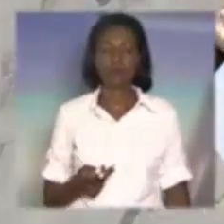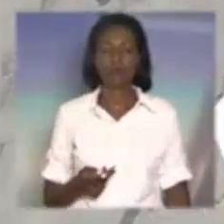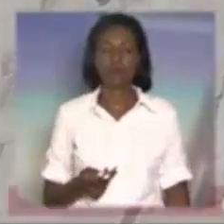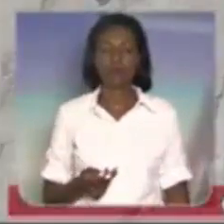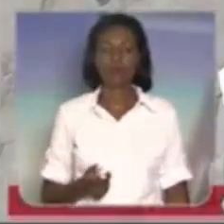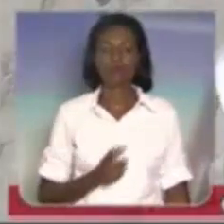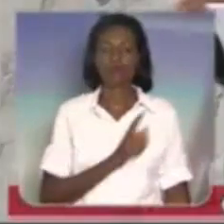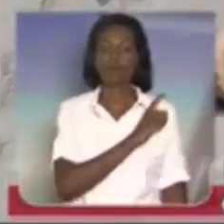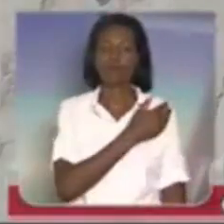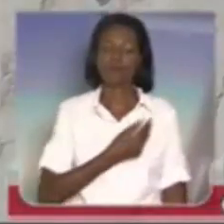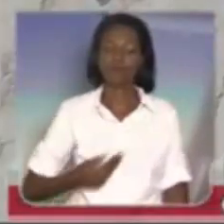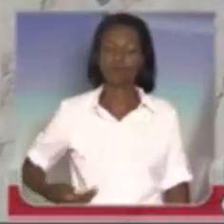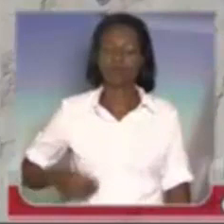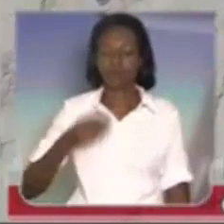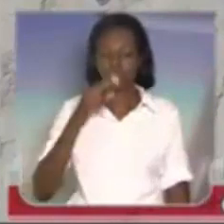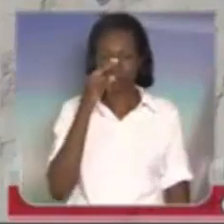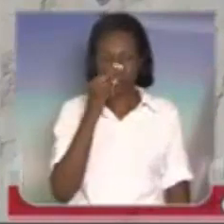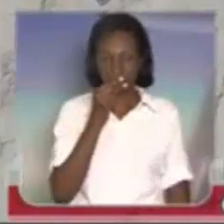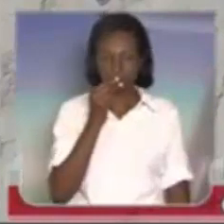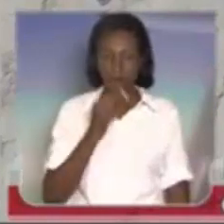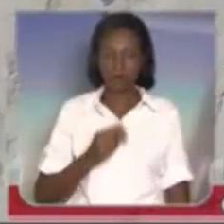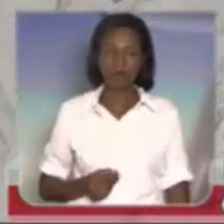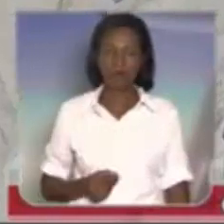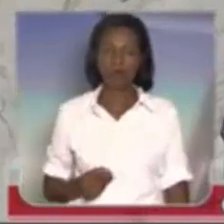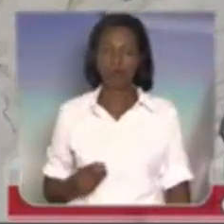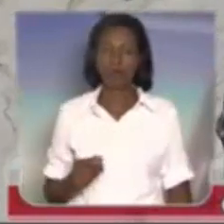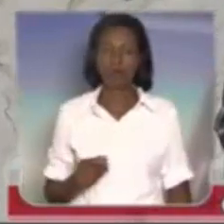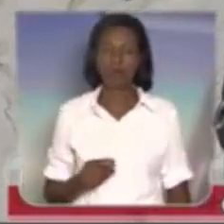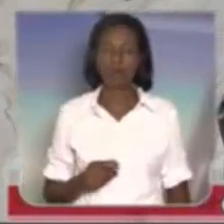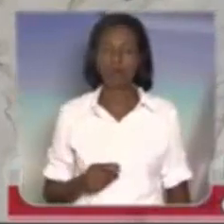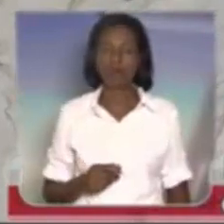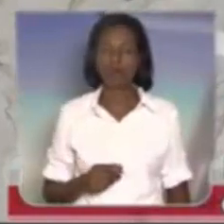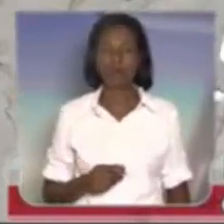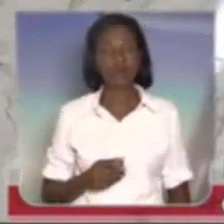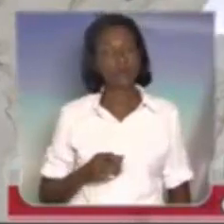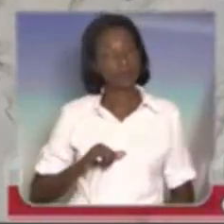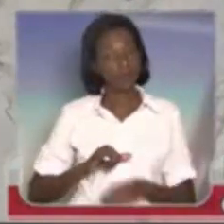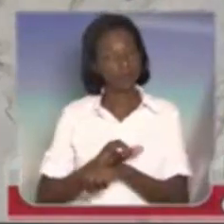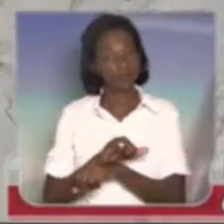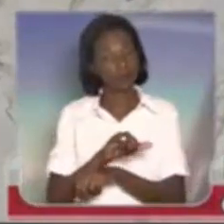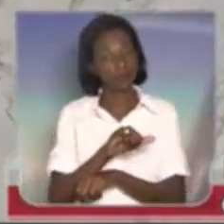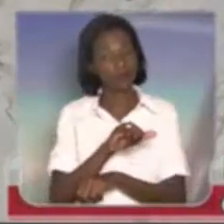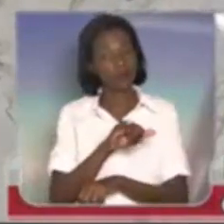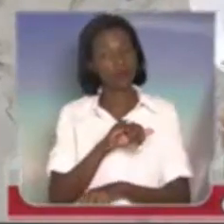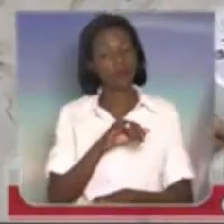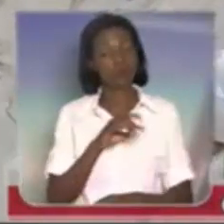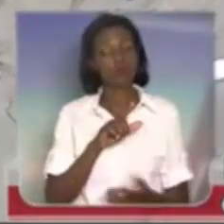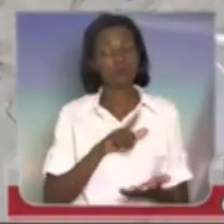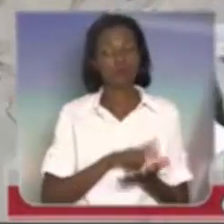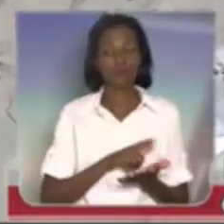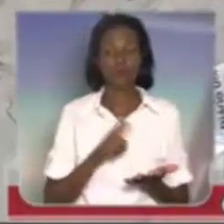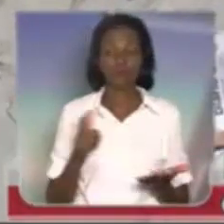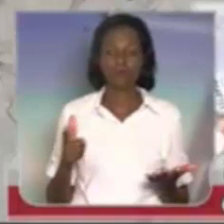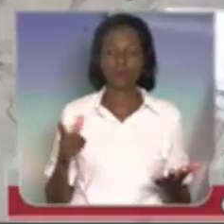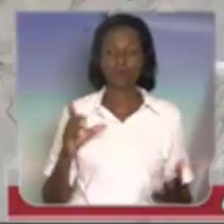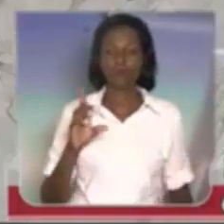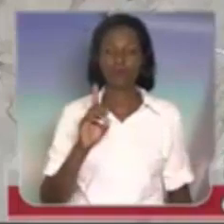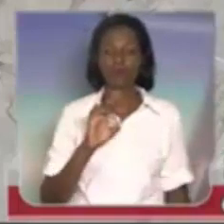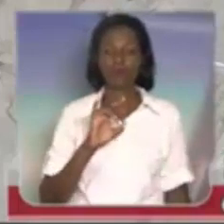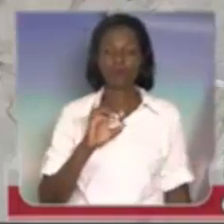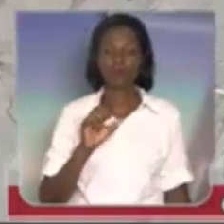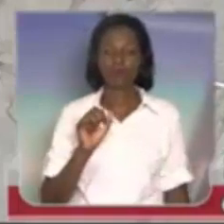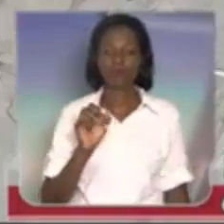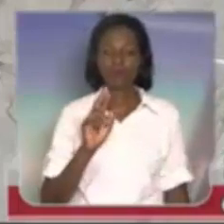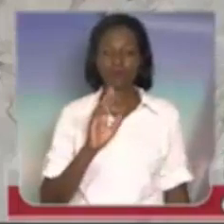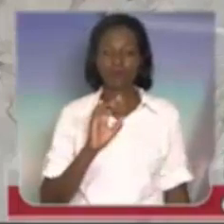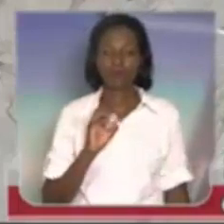o governador al está fazendo propaganda enganosa no Diário Oficial Estado de São Paulo